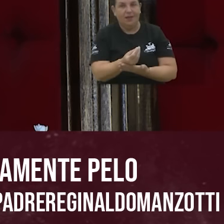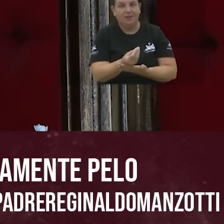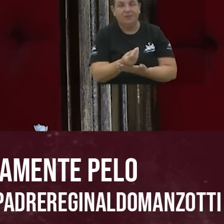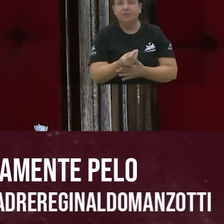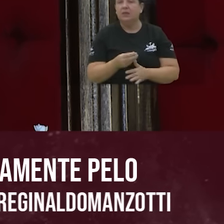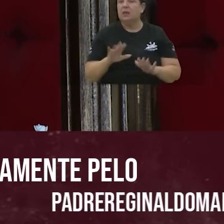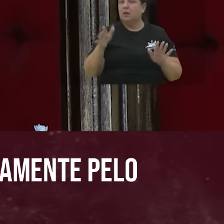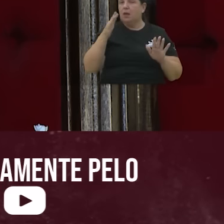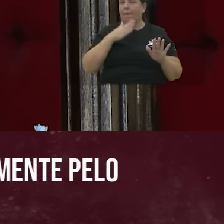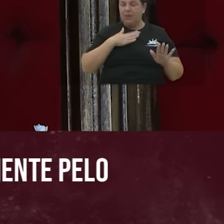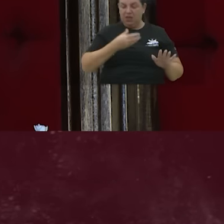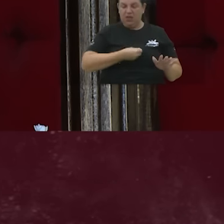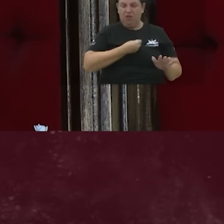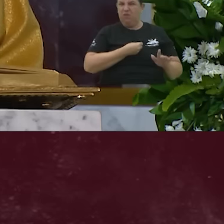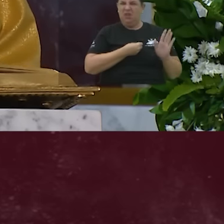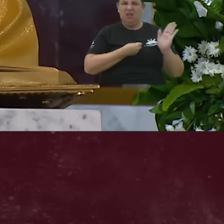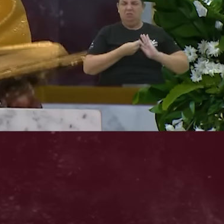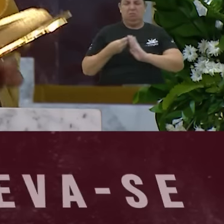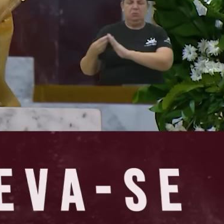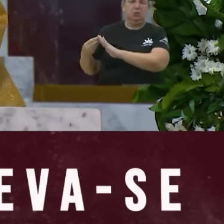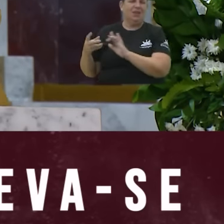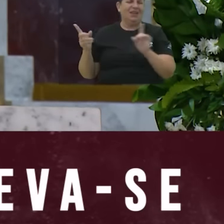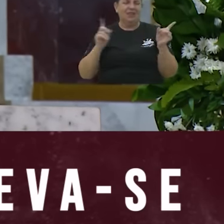Ninguém tira a minha vida, eu a dou.